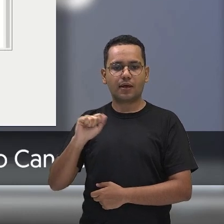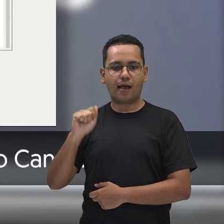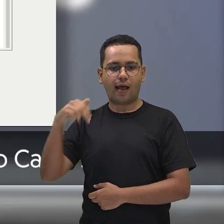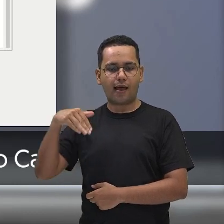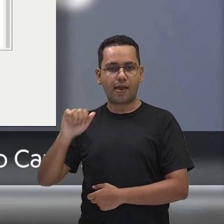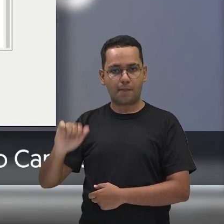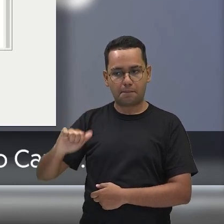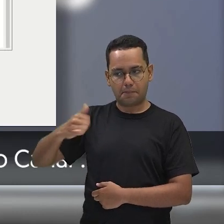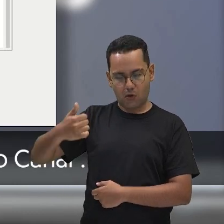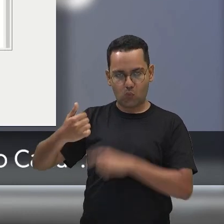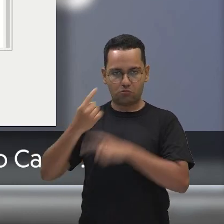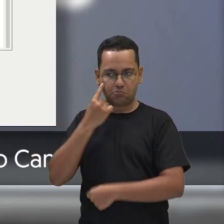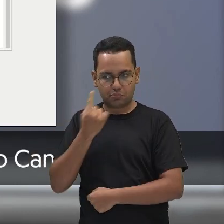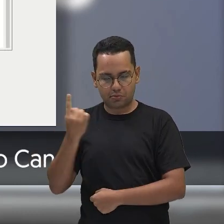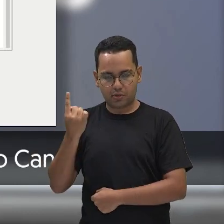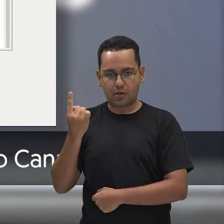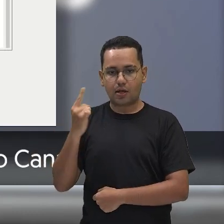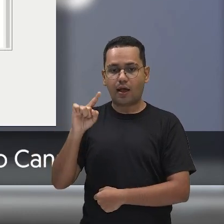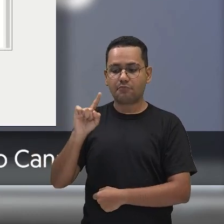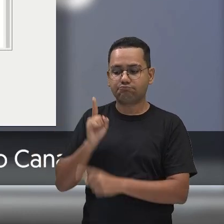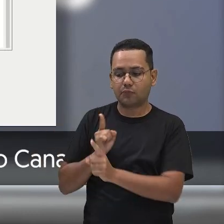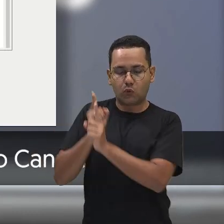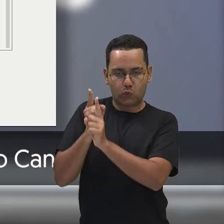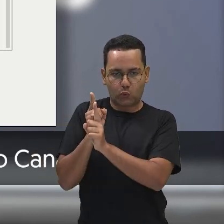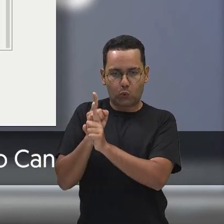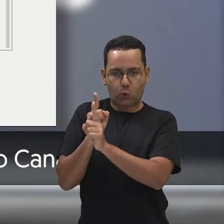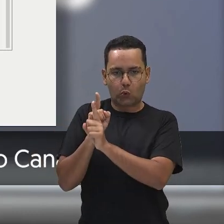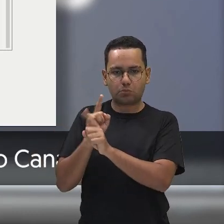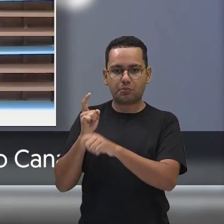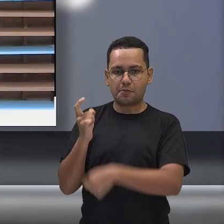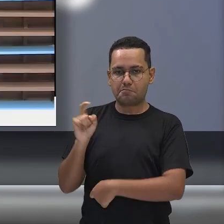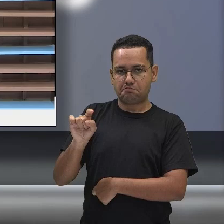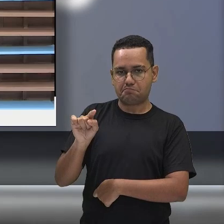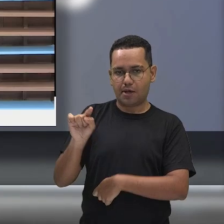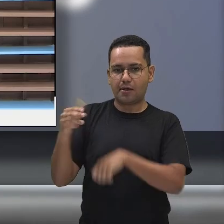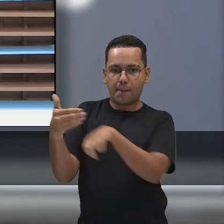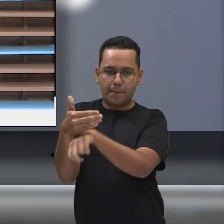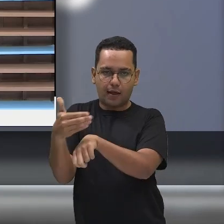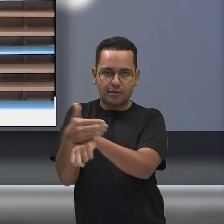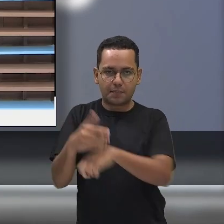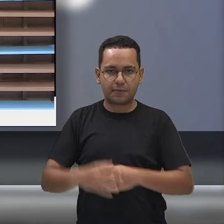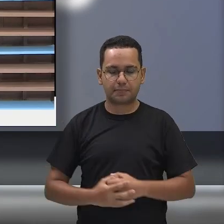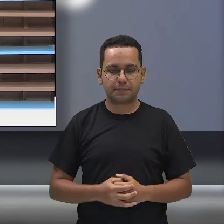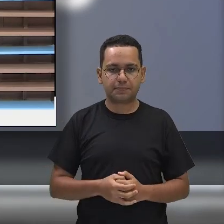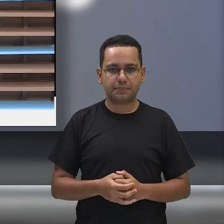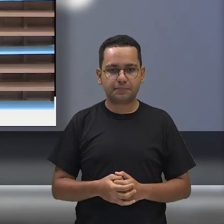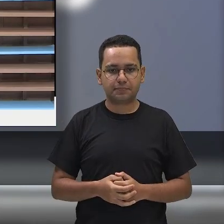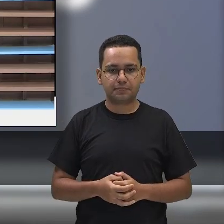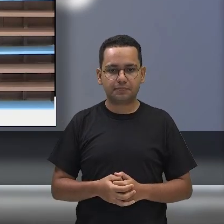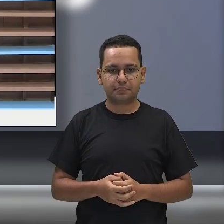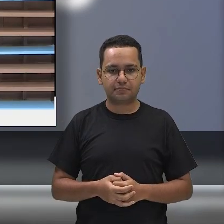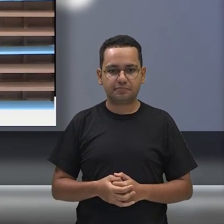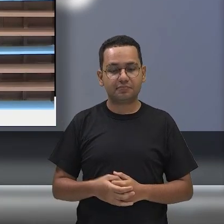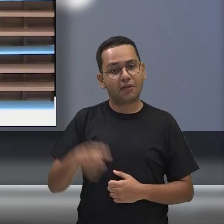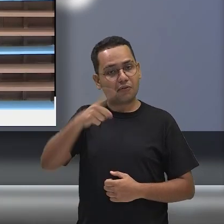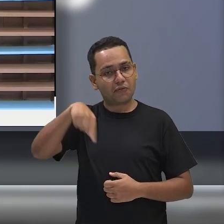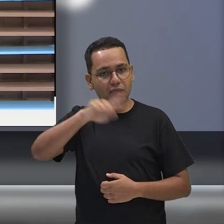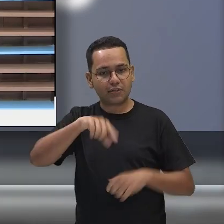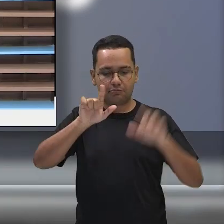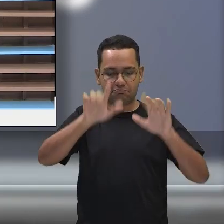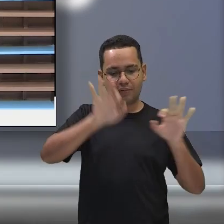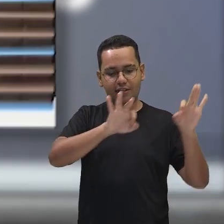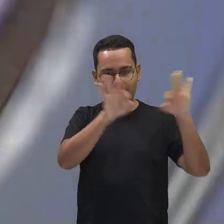disponíveis. Selecione o que deseja assistir e clique em entrar no canal. Agora é só assistir a aula